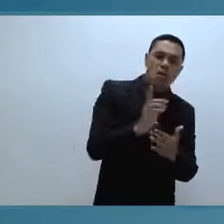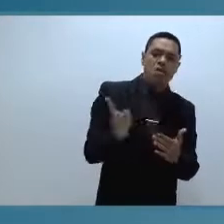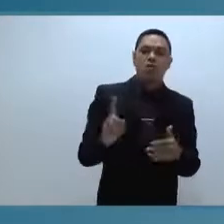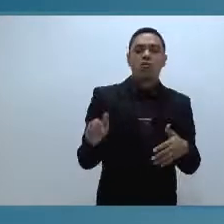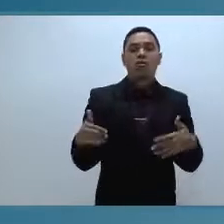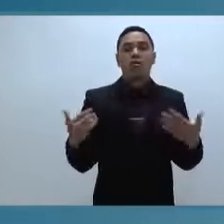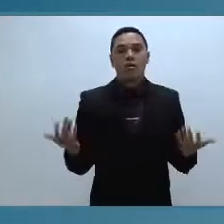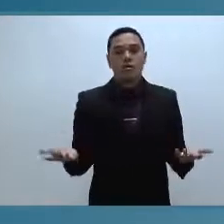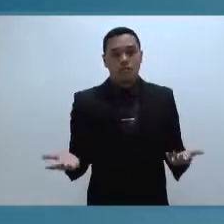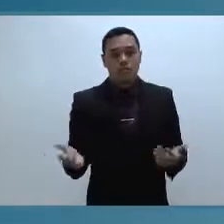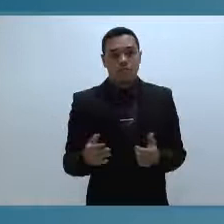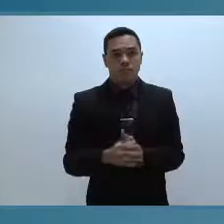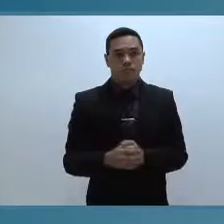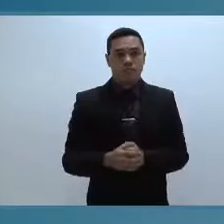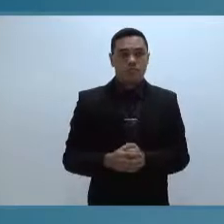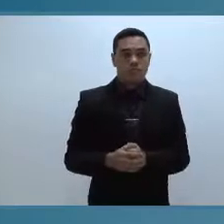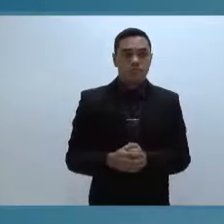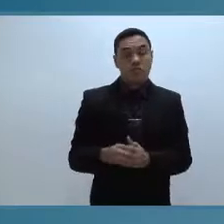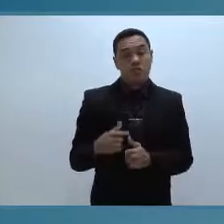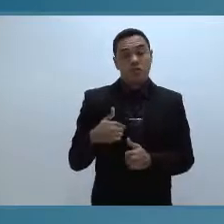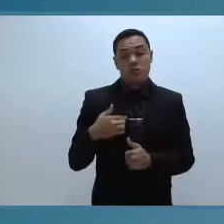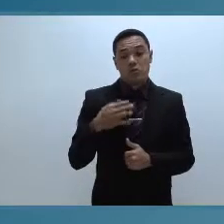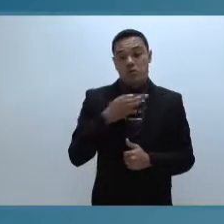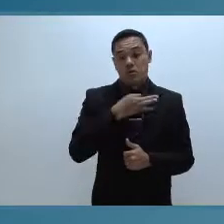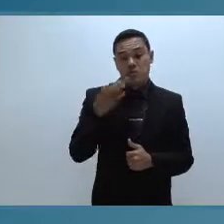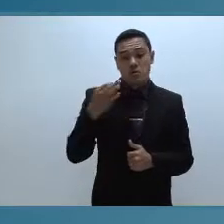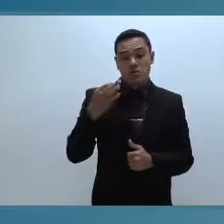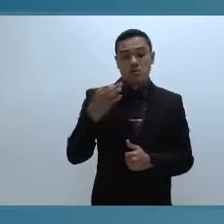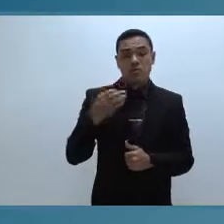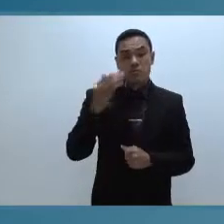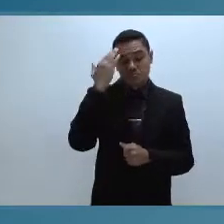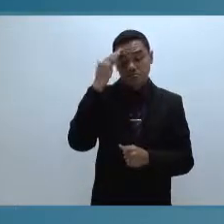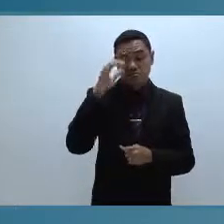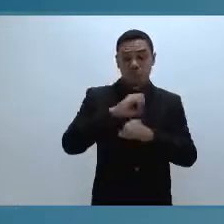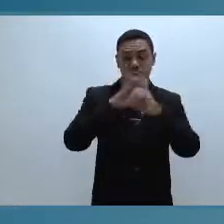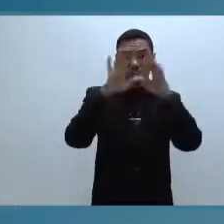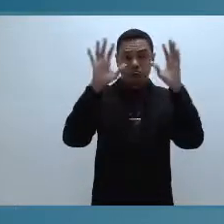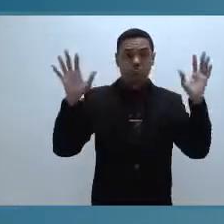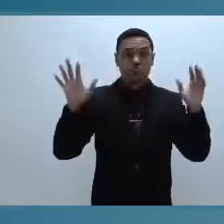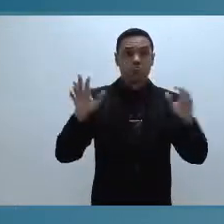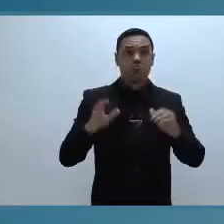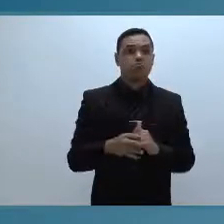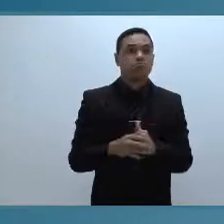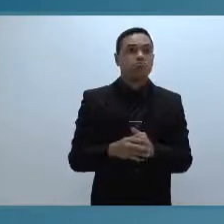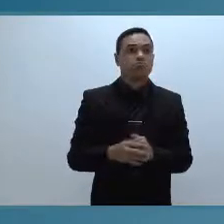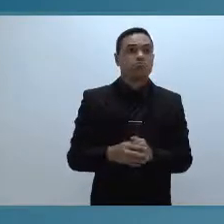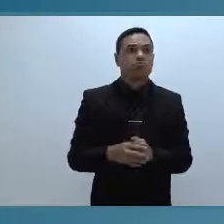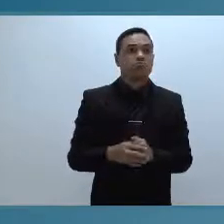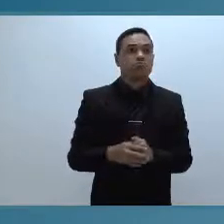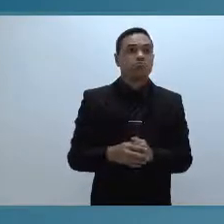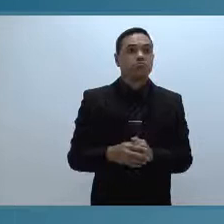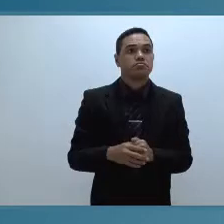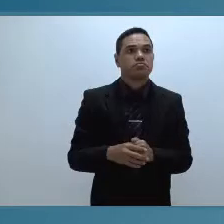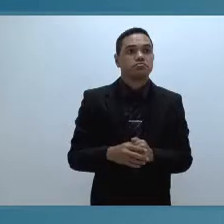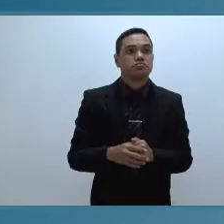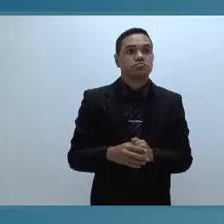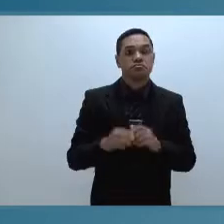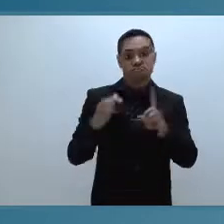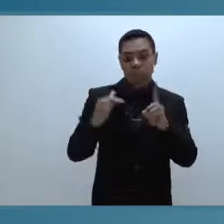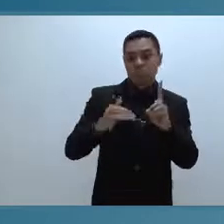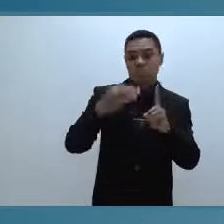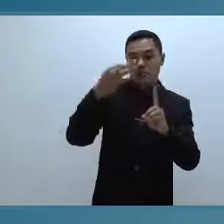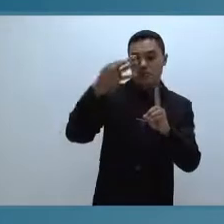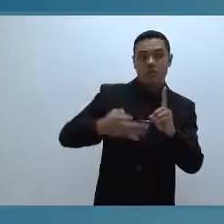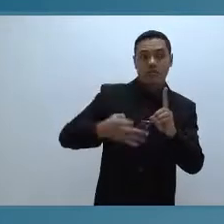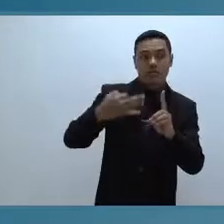Até aqui, eu já recebi meu voto, embora a desembargadora tenha definido, eu